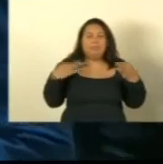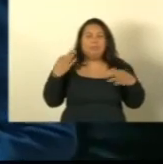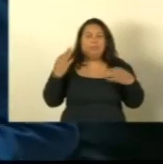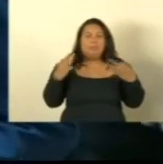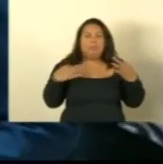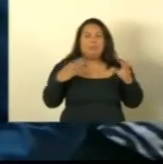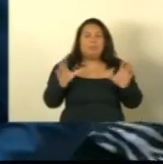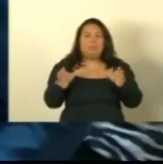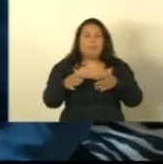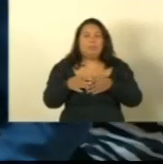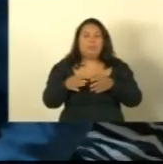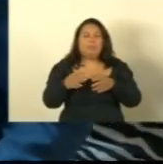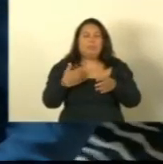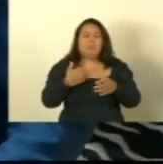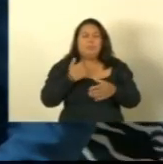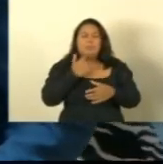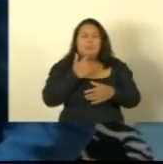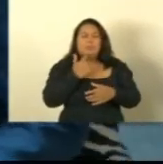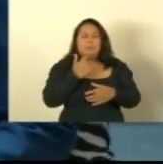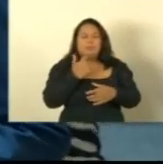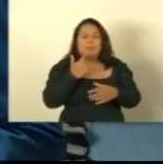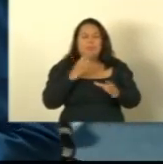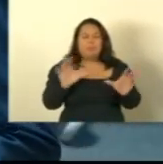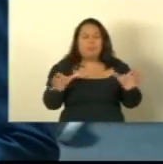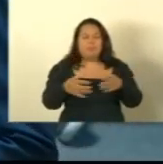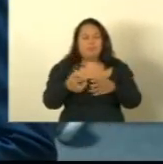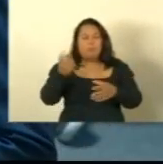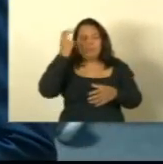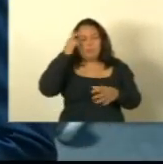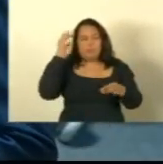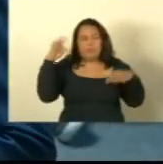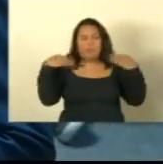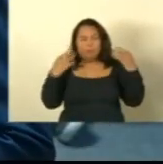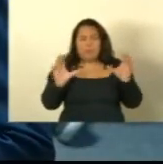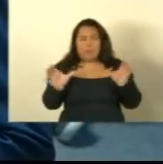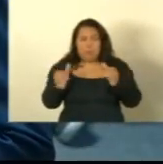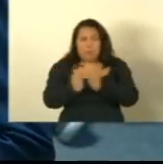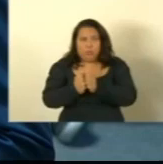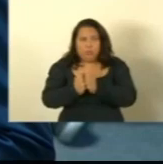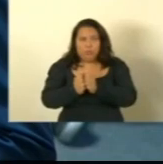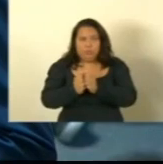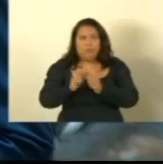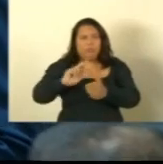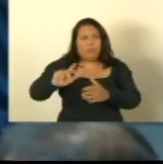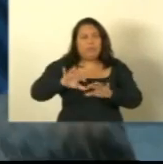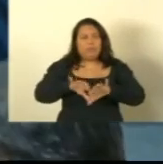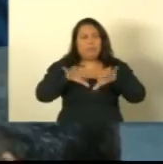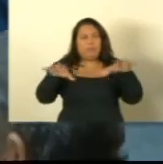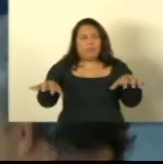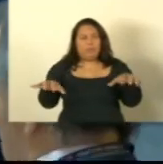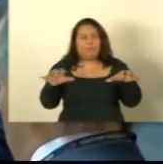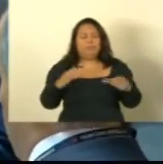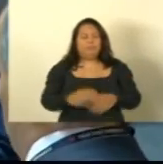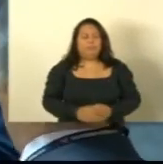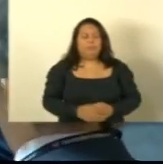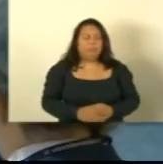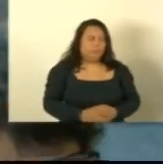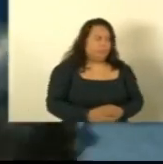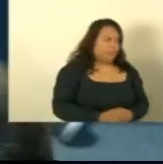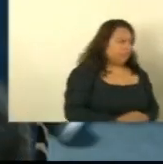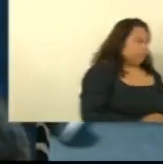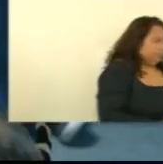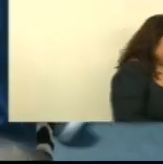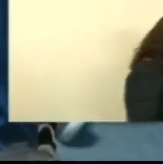A Comissão de, só uma dúvida, a Comissão de Cultura é junto com o Turismo? Não, não é separado. Comissão de